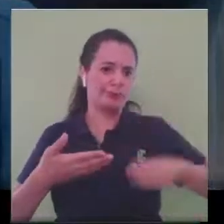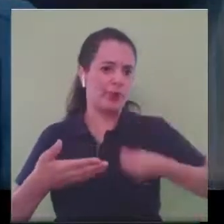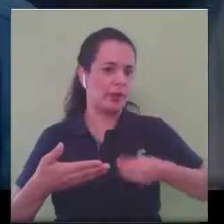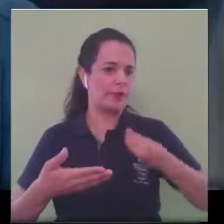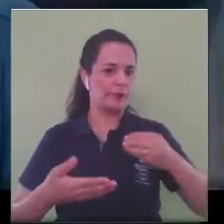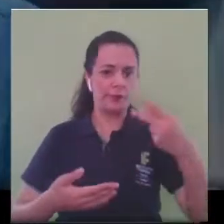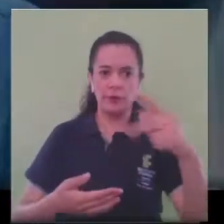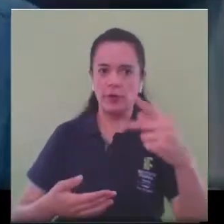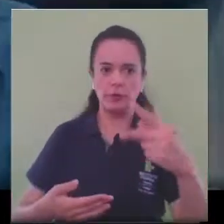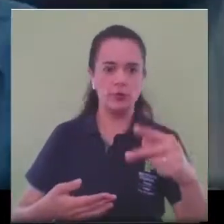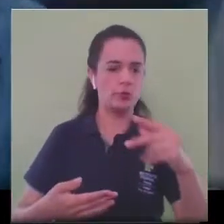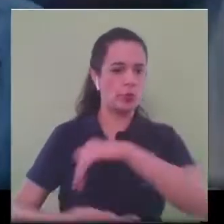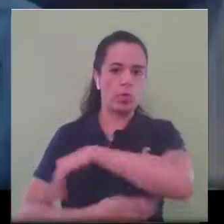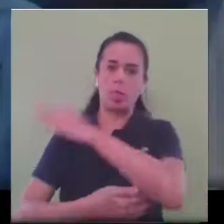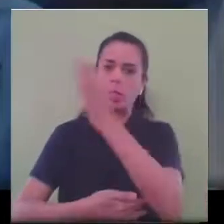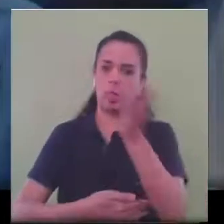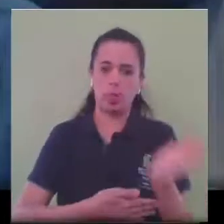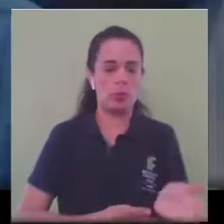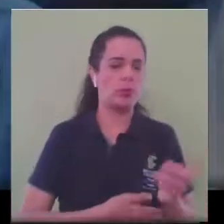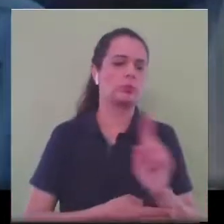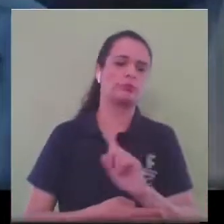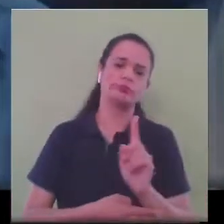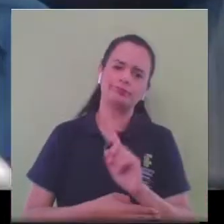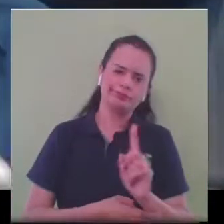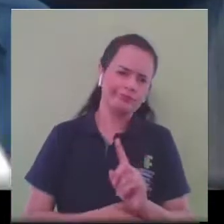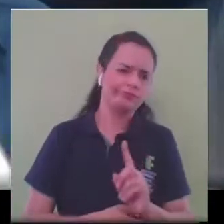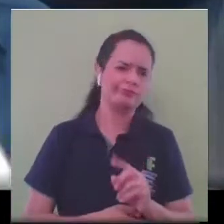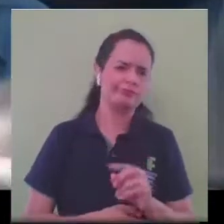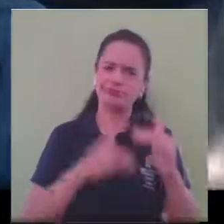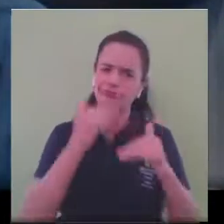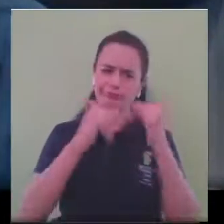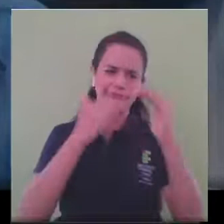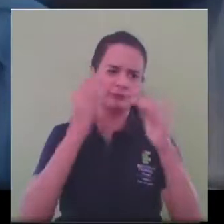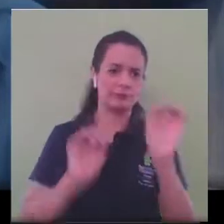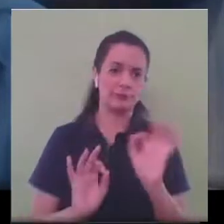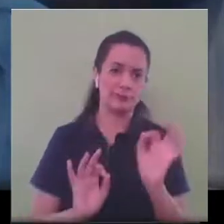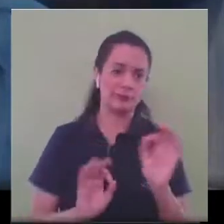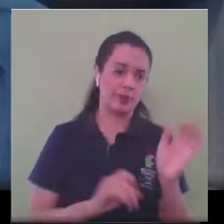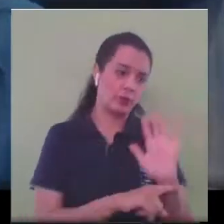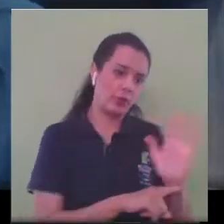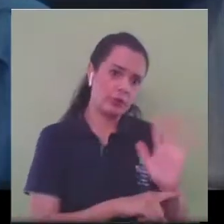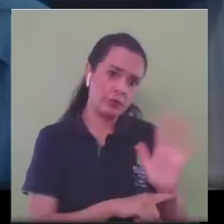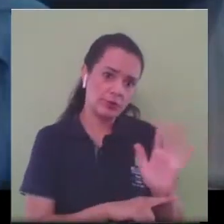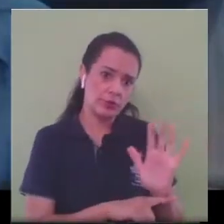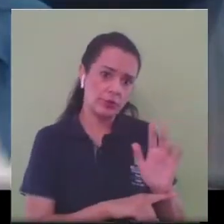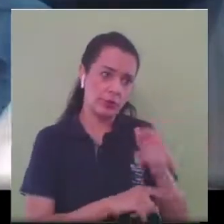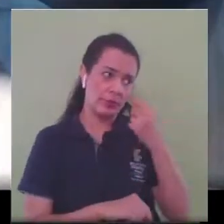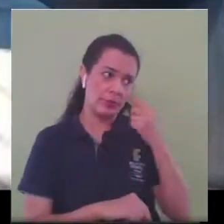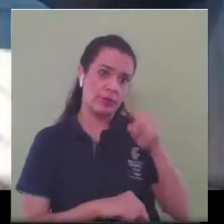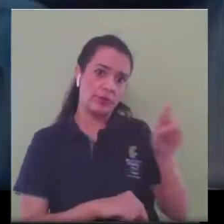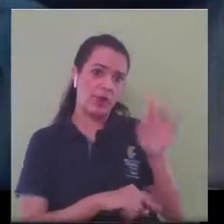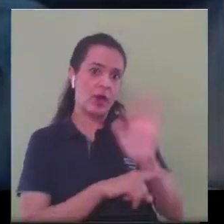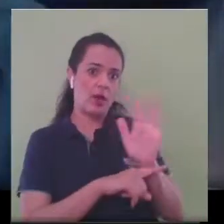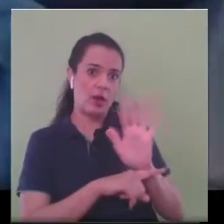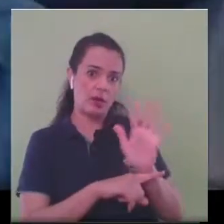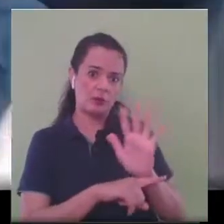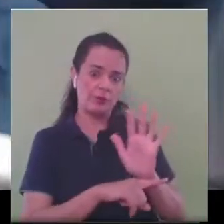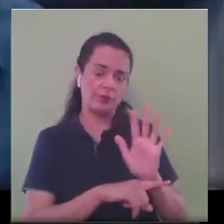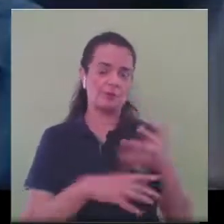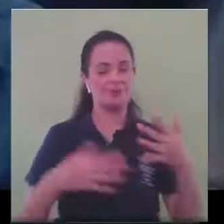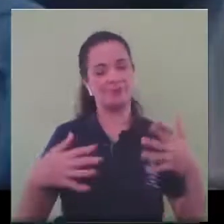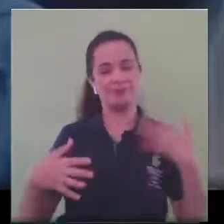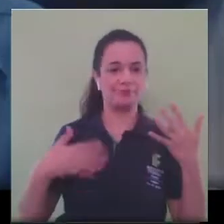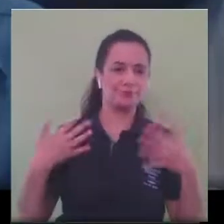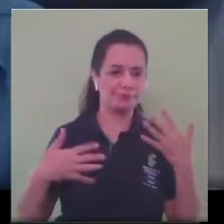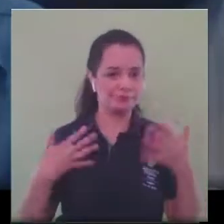evoluir, né? Os livros de entretenimento, eles são como assistir um filme, né? Você vai no cinema, se diverte, né?